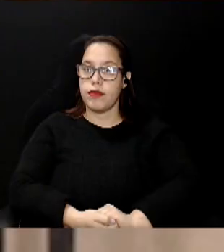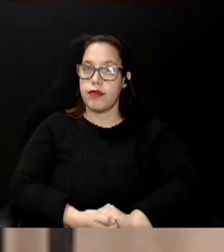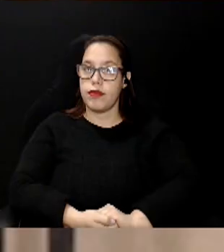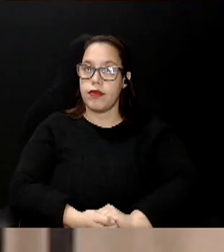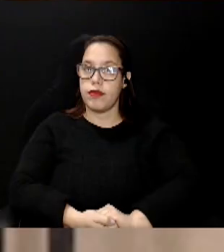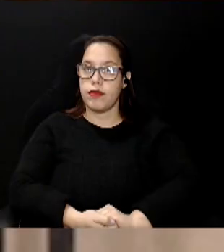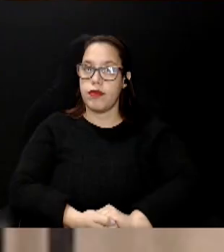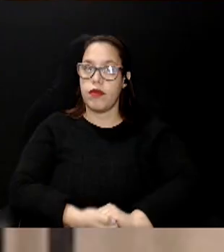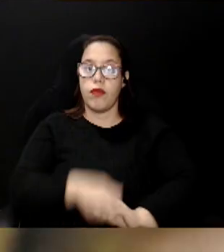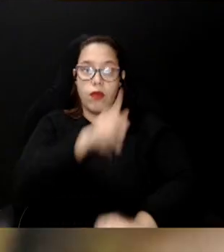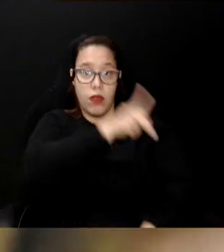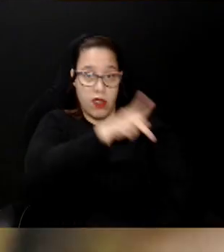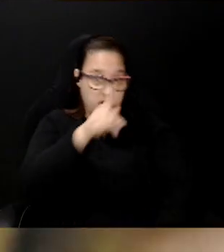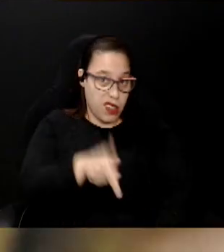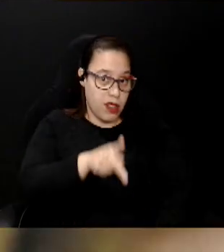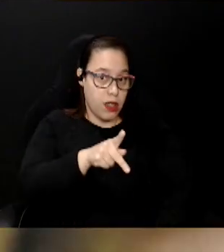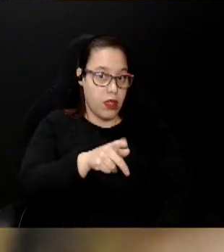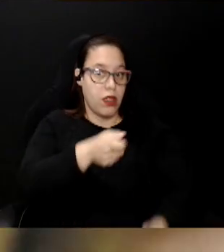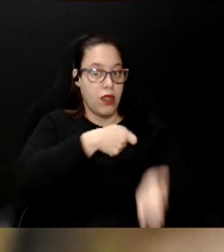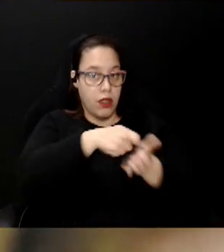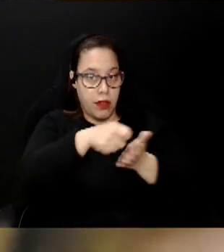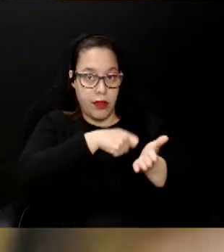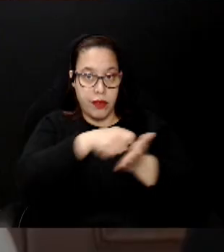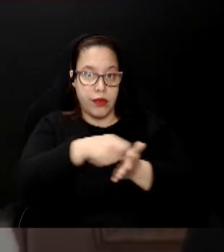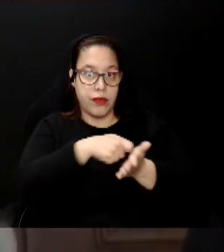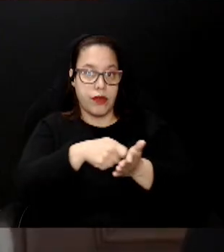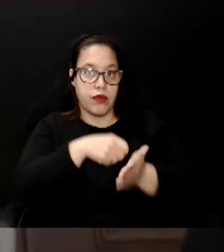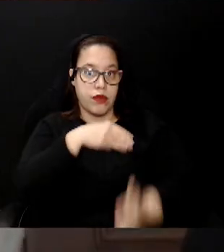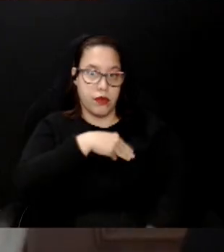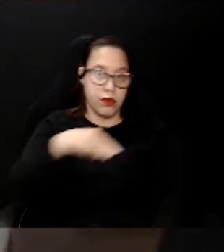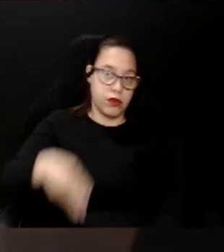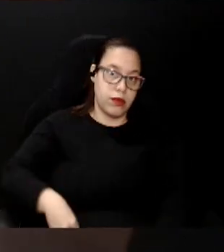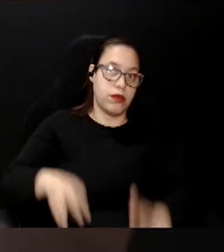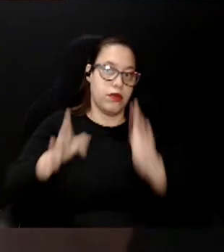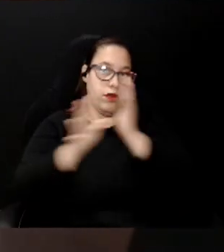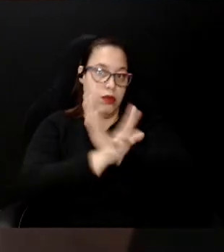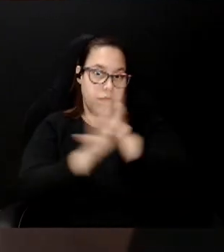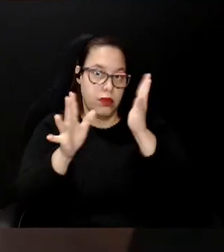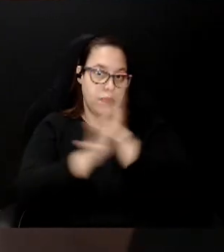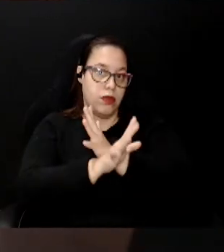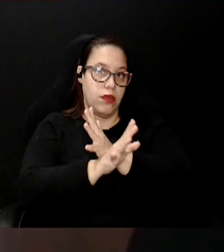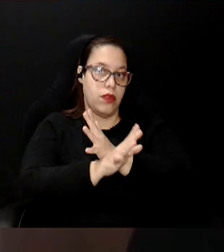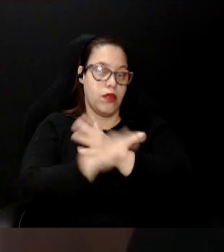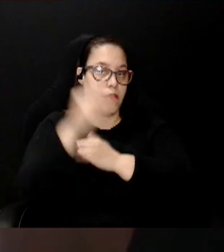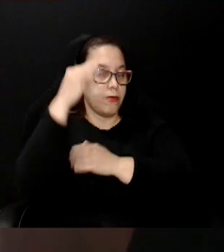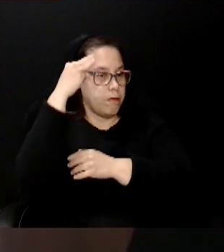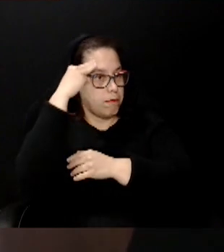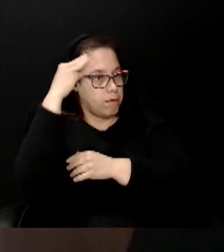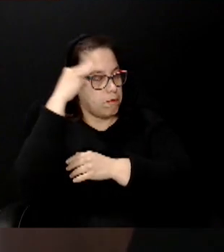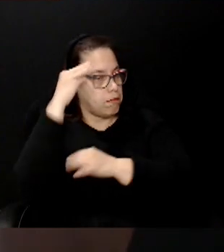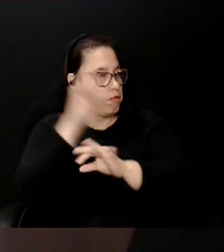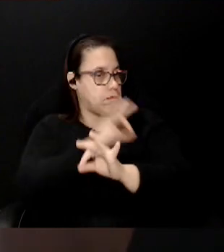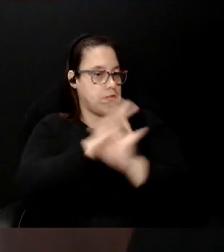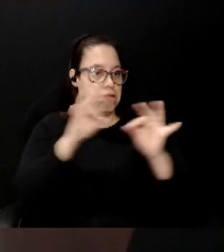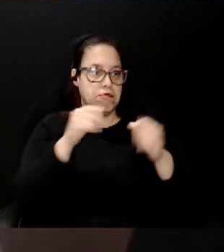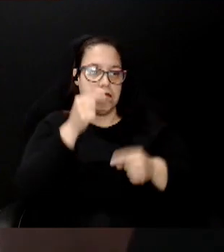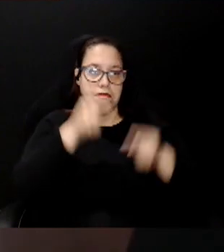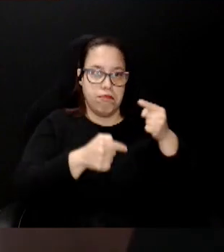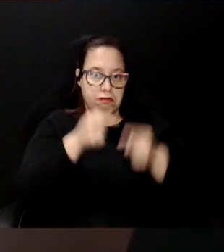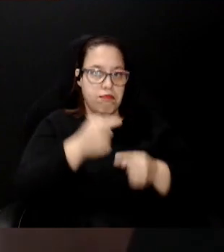Professor, escritor, mestre em urbanismo e uma das mentes mais brilhantes da política